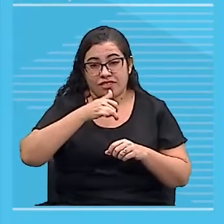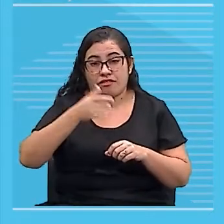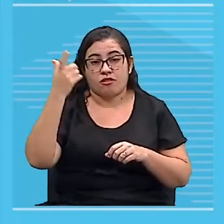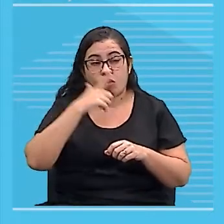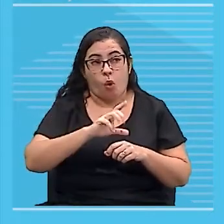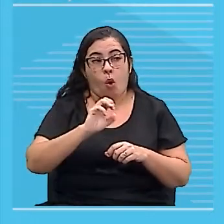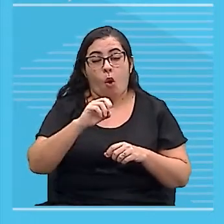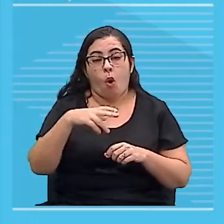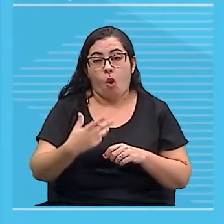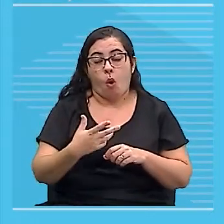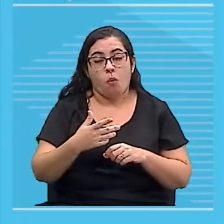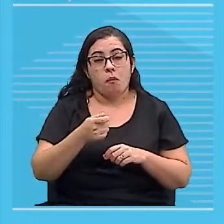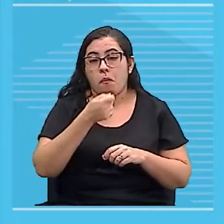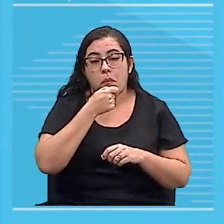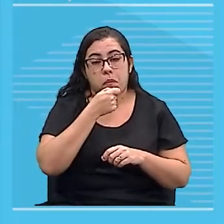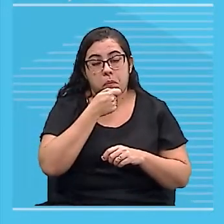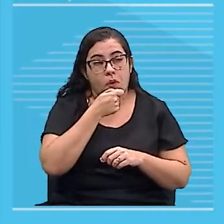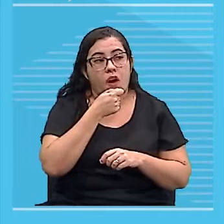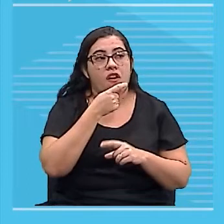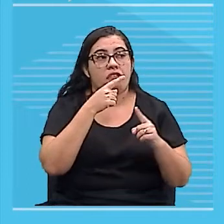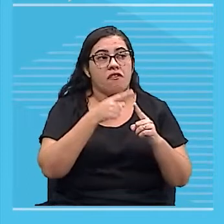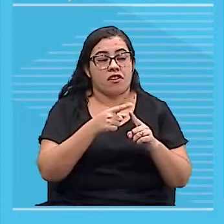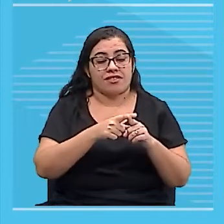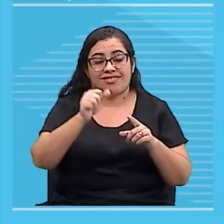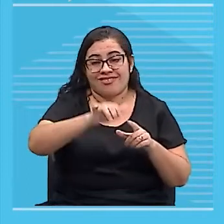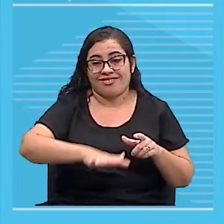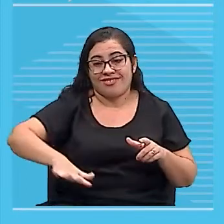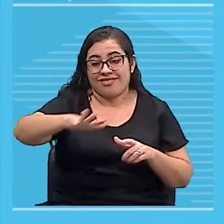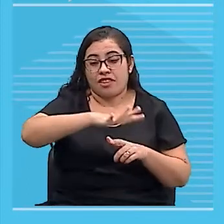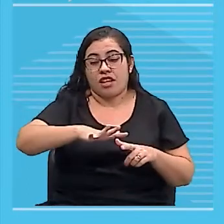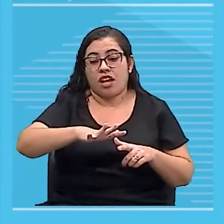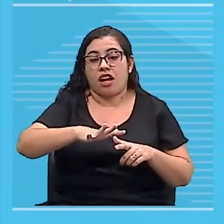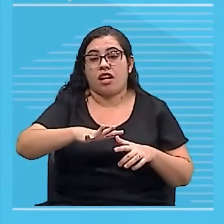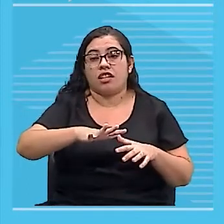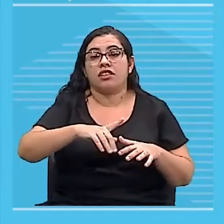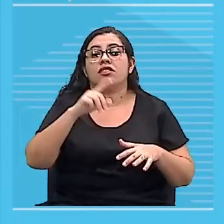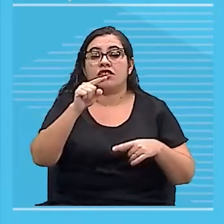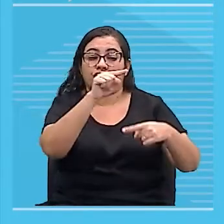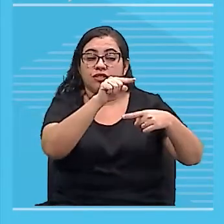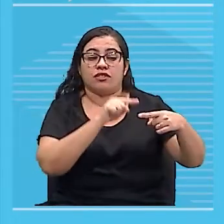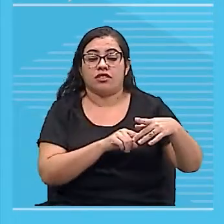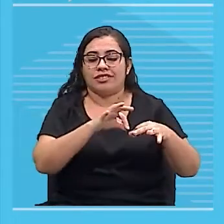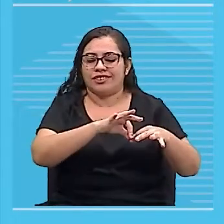vezes a área dividido pela distância entre as plaquinhas.